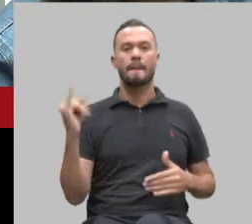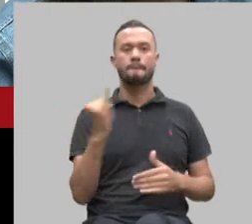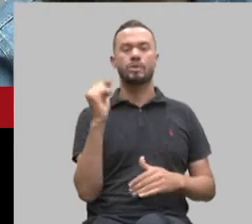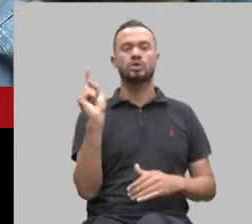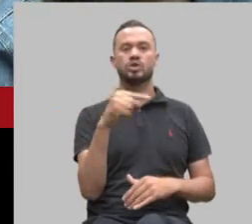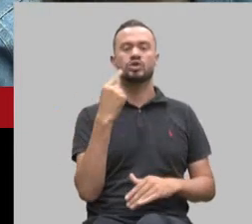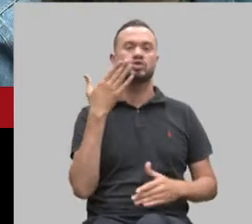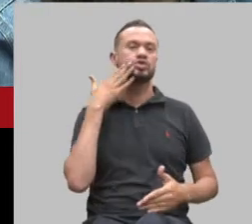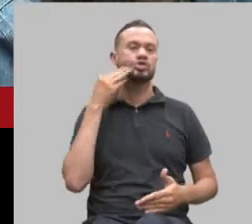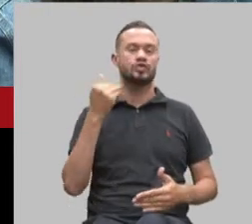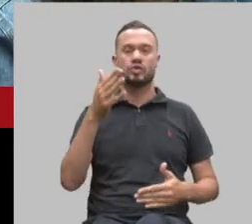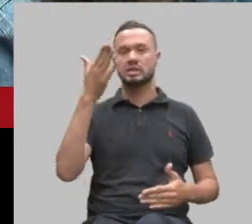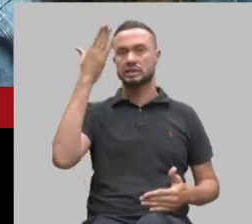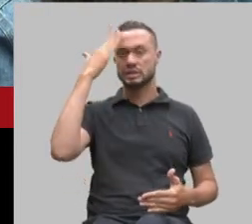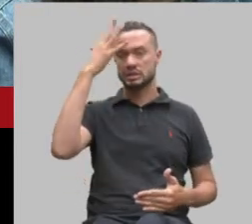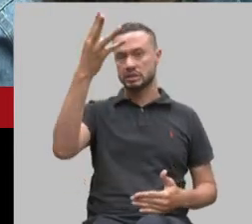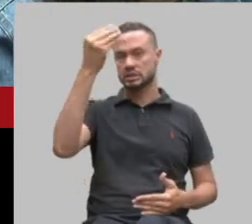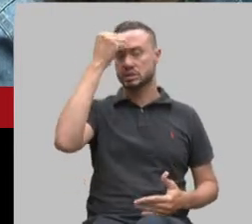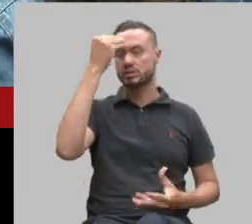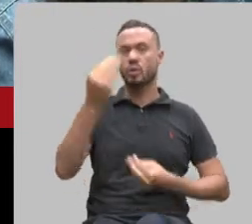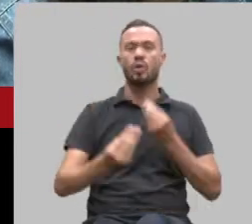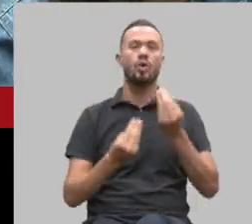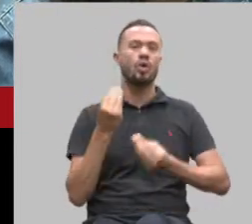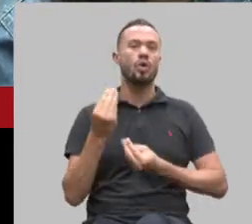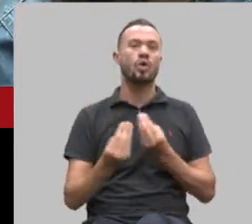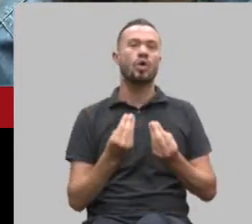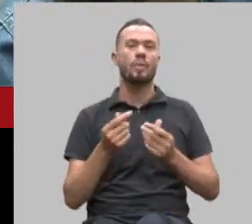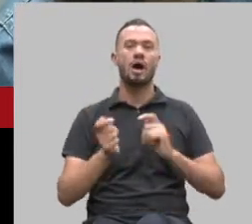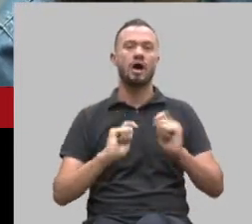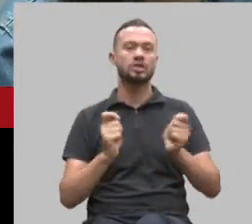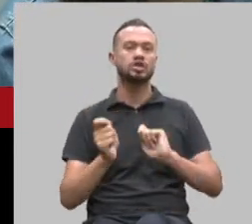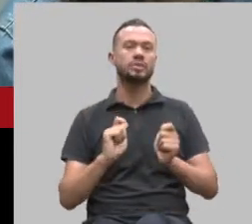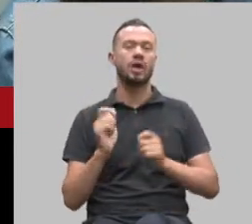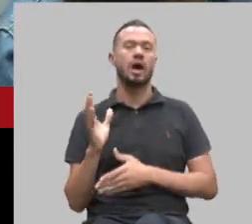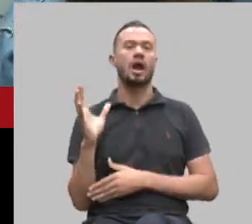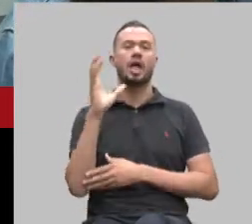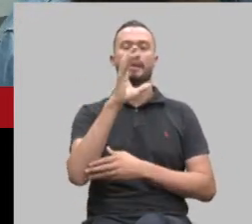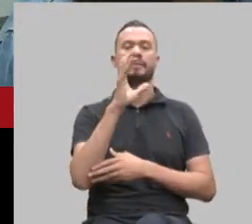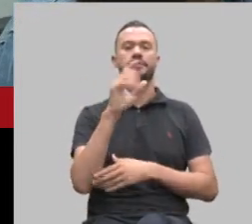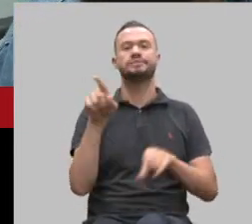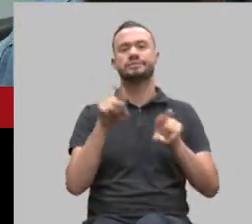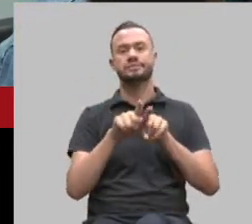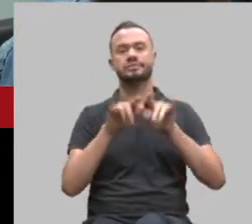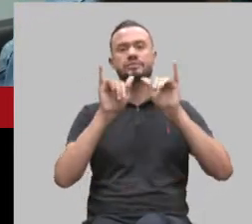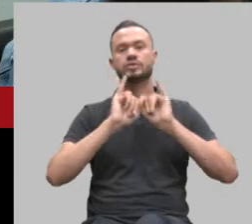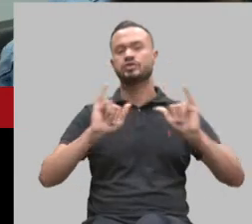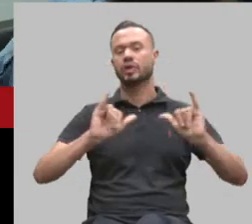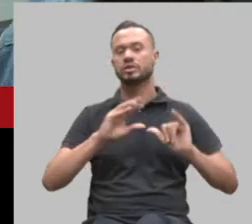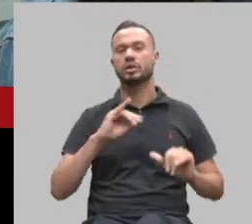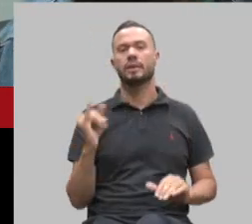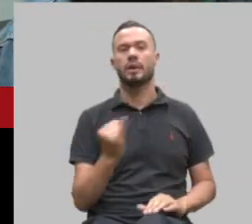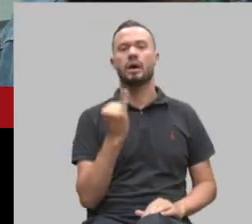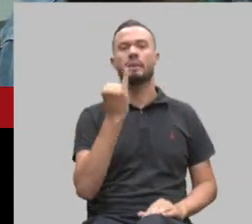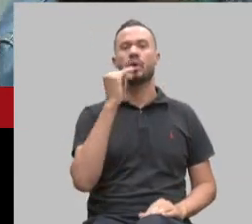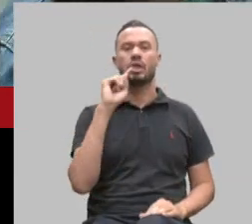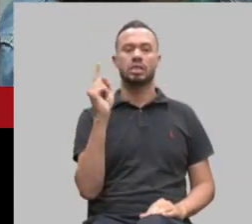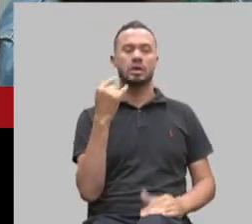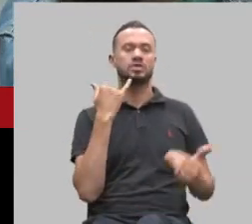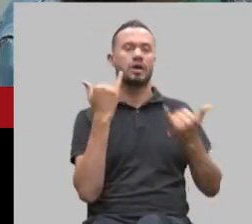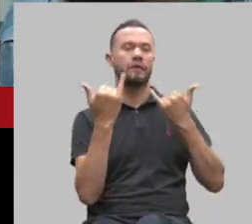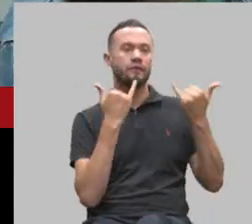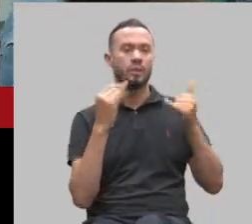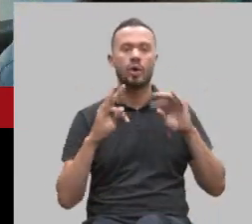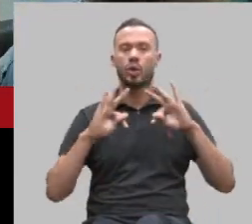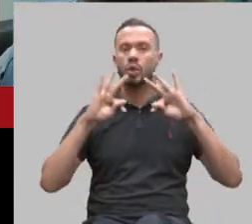conhecimento de como buscar e administrar o Grêmio fora a divulgação que tem extrema importância de nos informar de todos